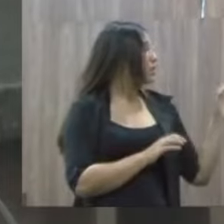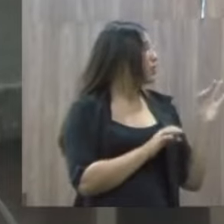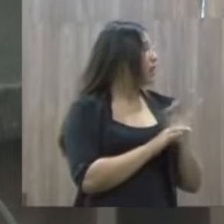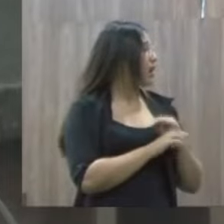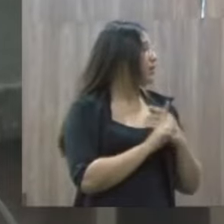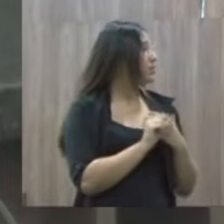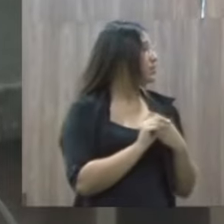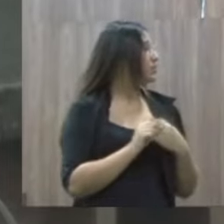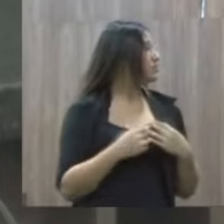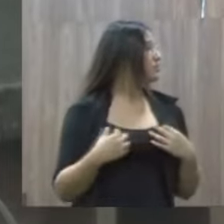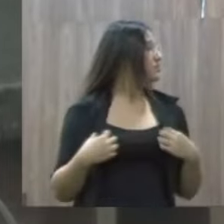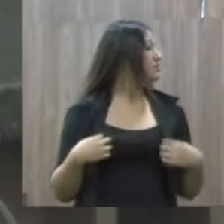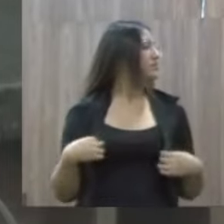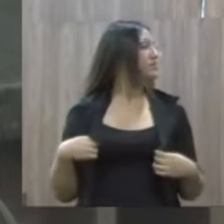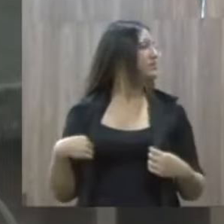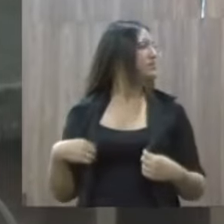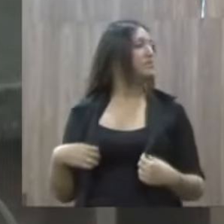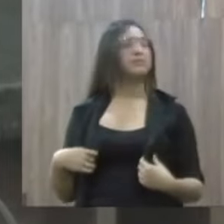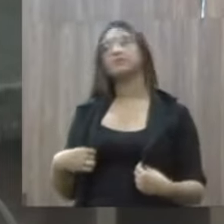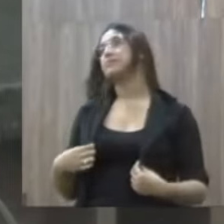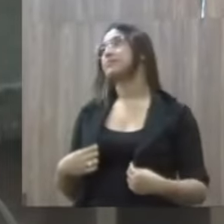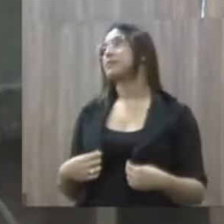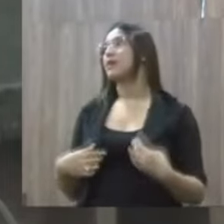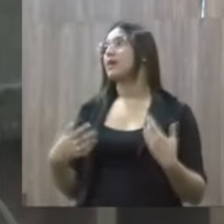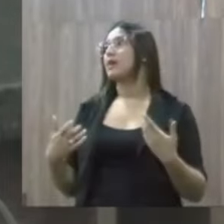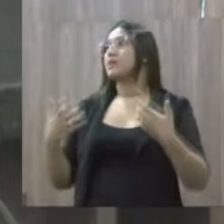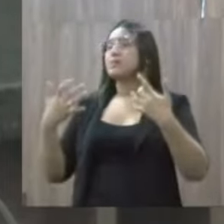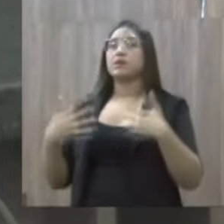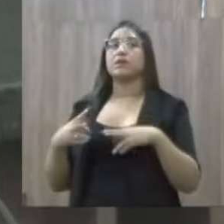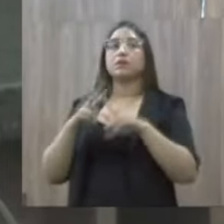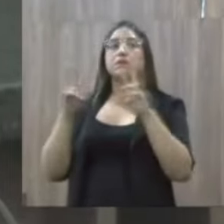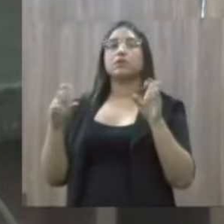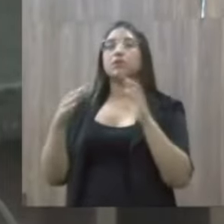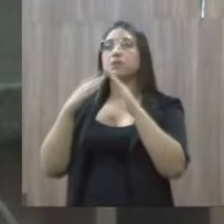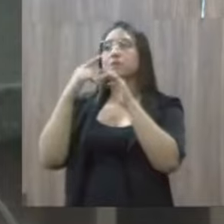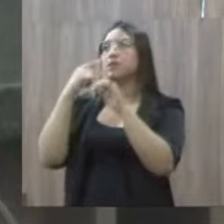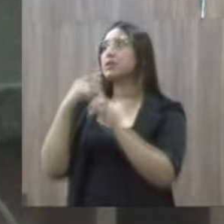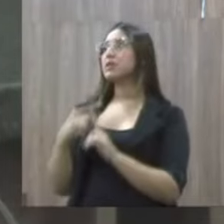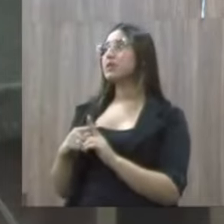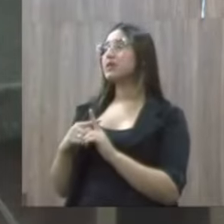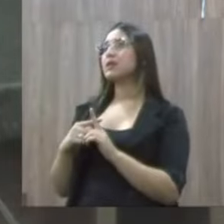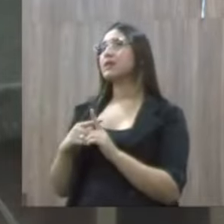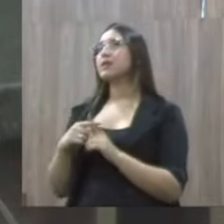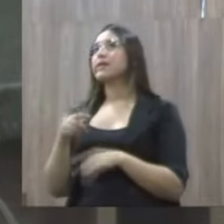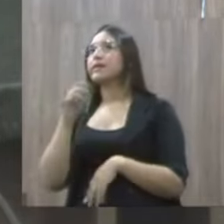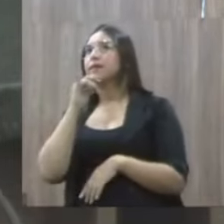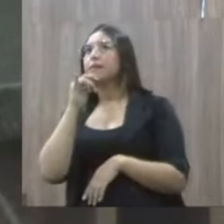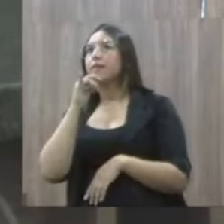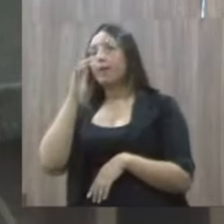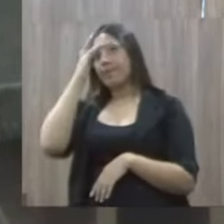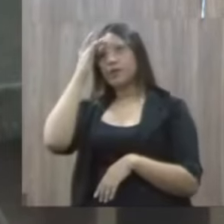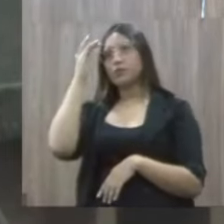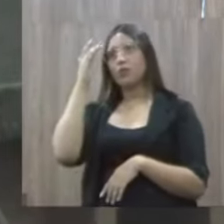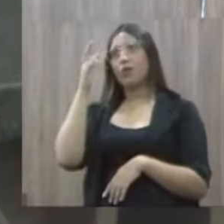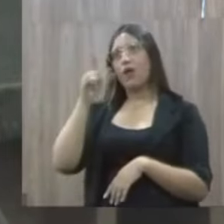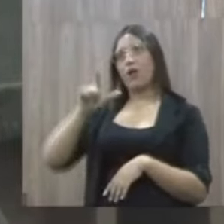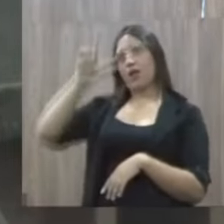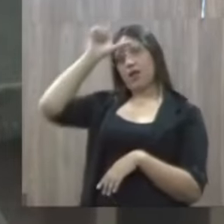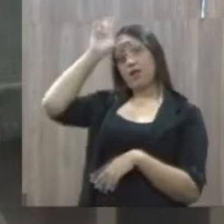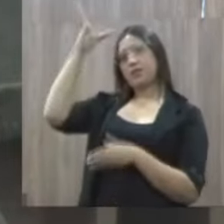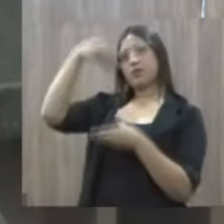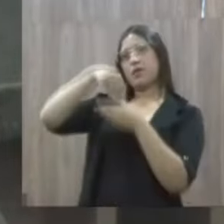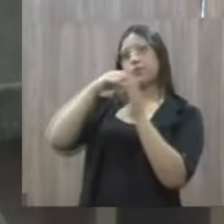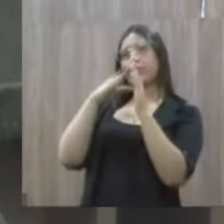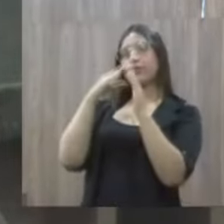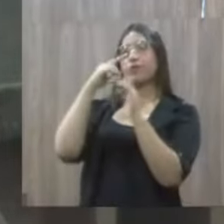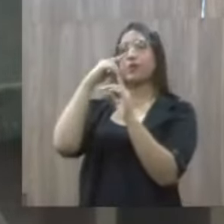E na questão das igrejas eu falo porque tanto padres e pastores, quando vão conversar com as pessoas, quando vão orientar as famílias,